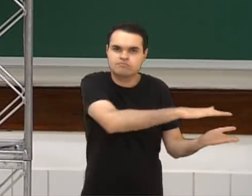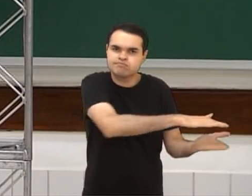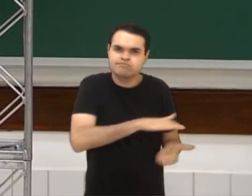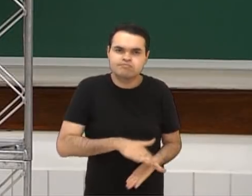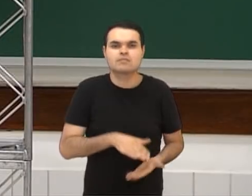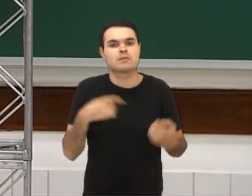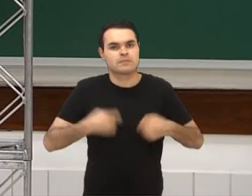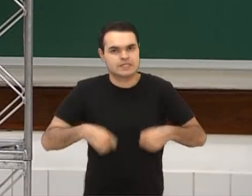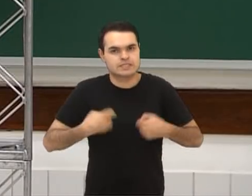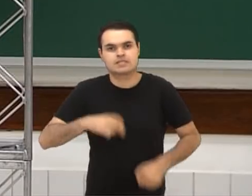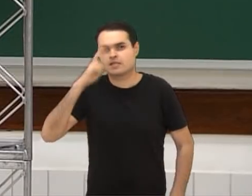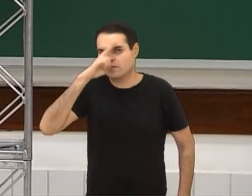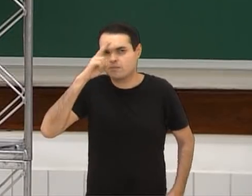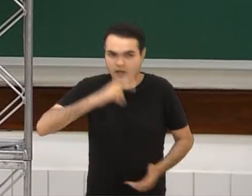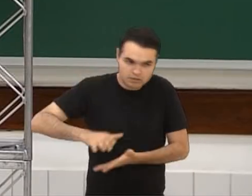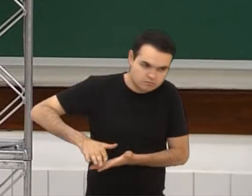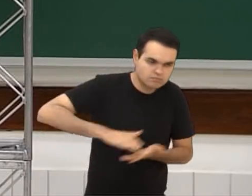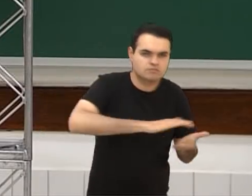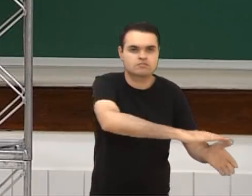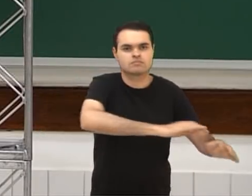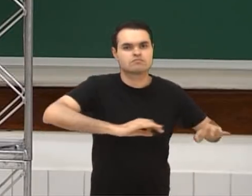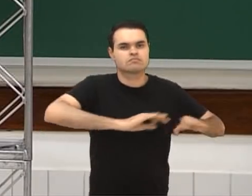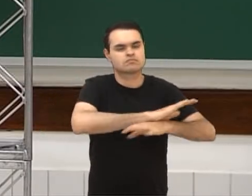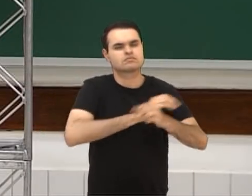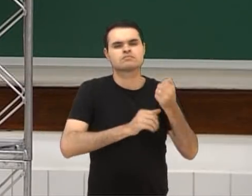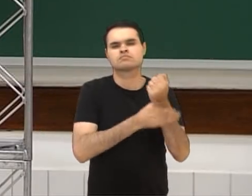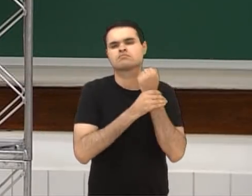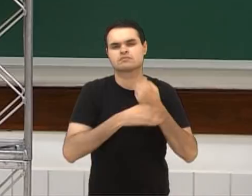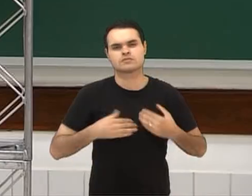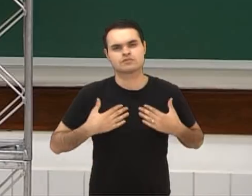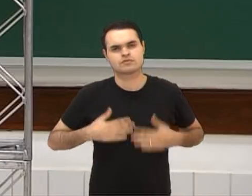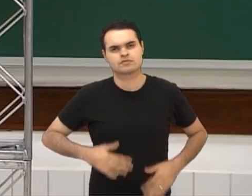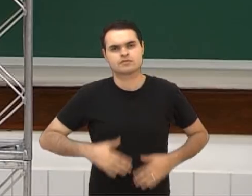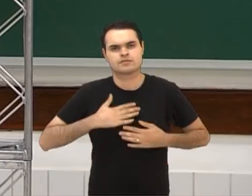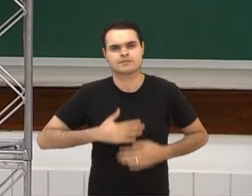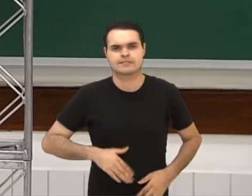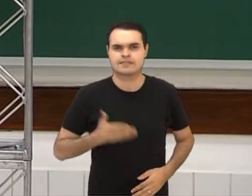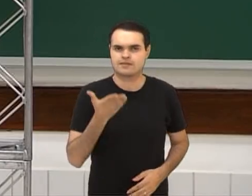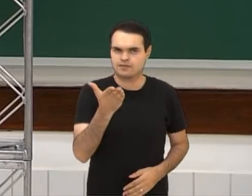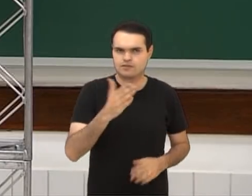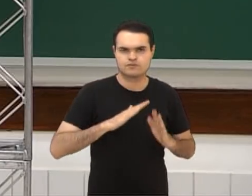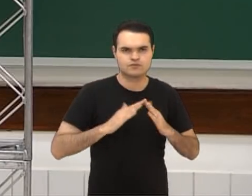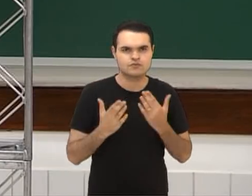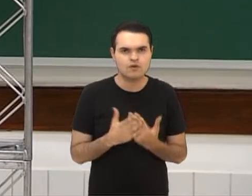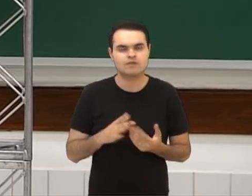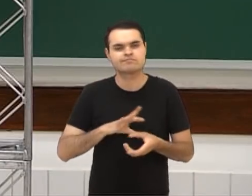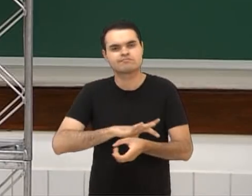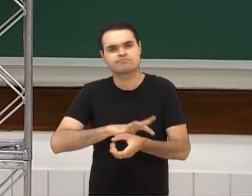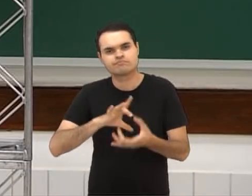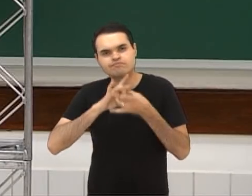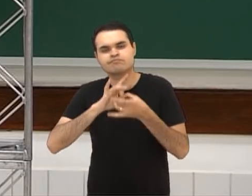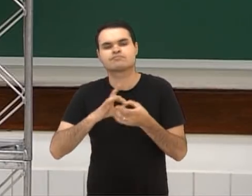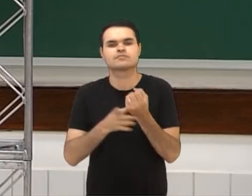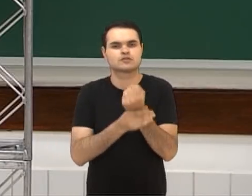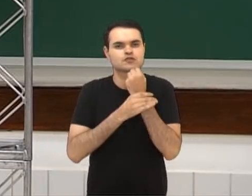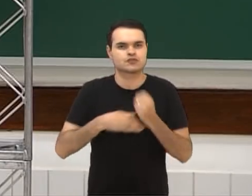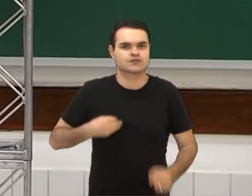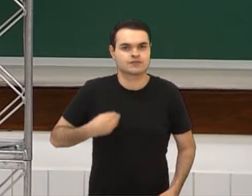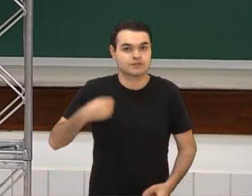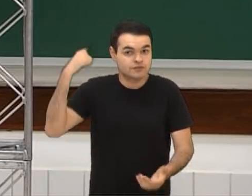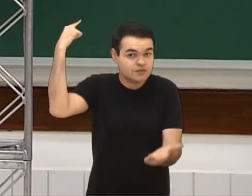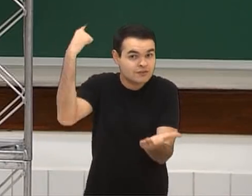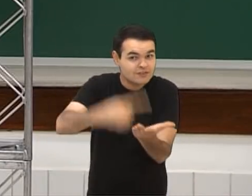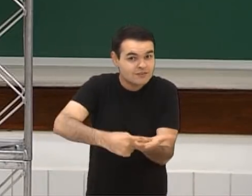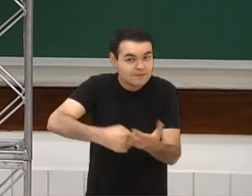sua escola, lembre-se de devolver com segurança, tranquilidade na sua escola para garantir presença e avaliação.